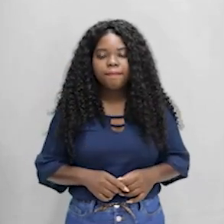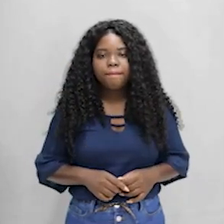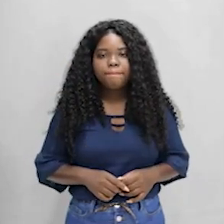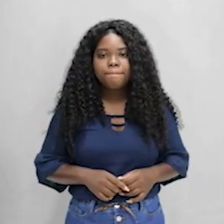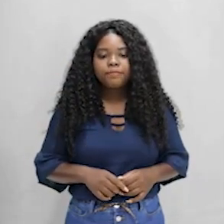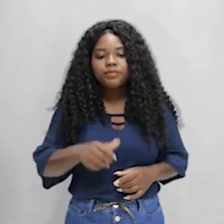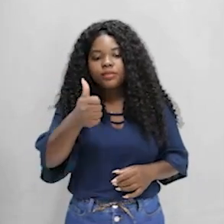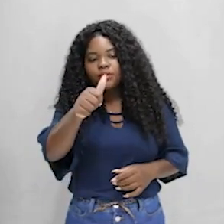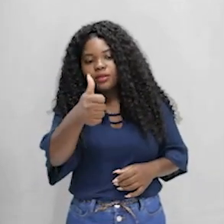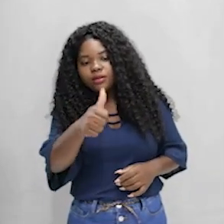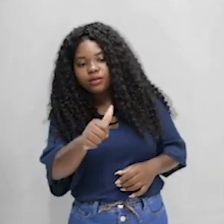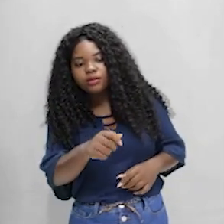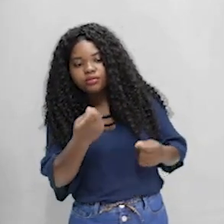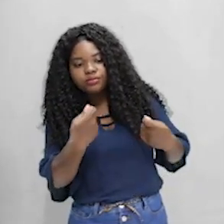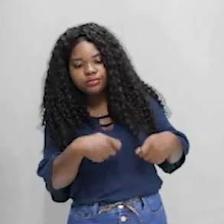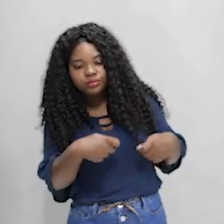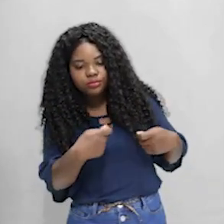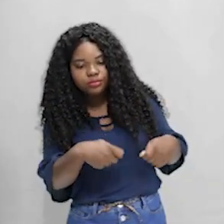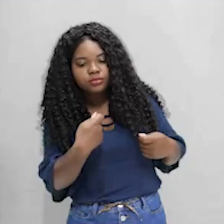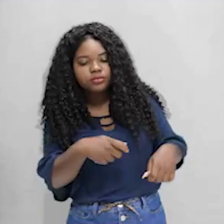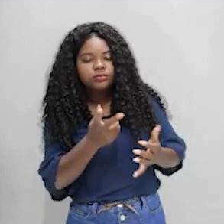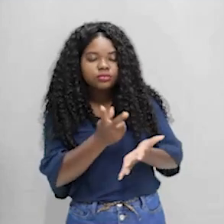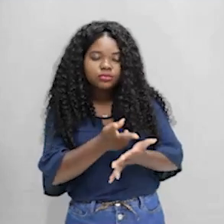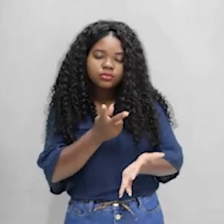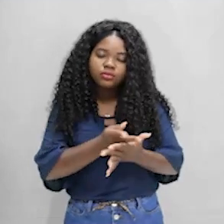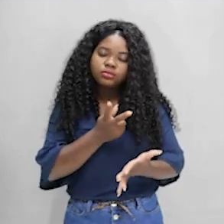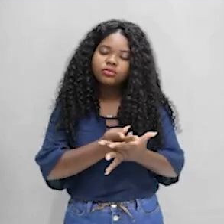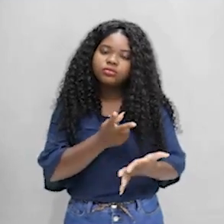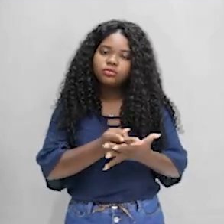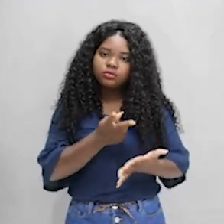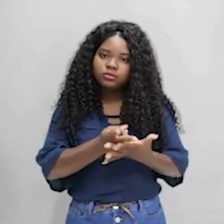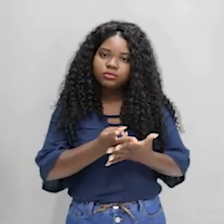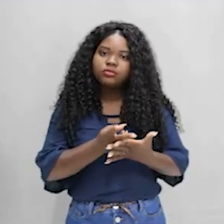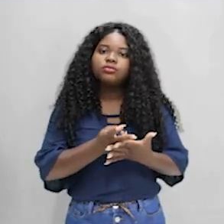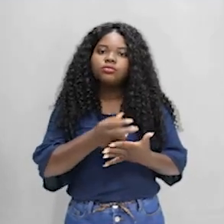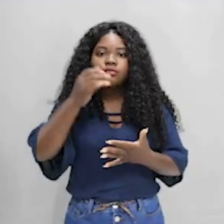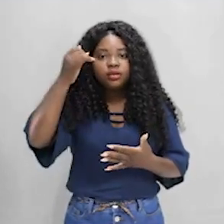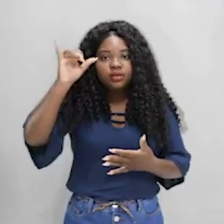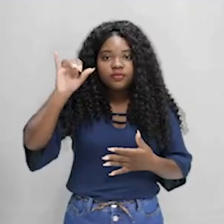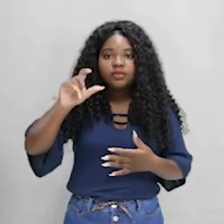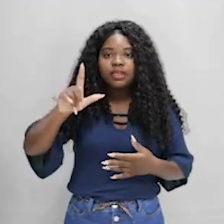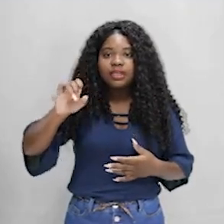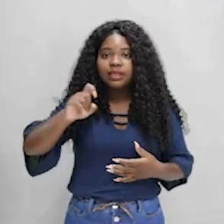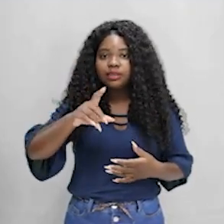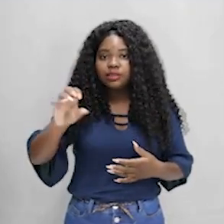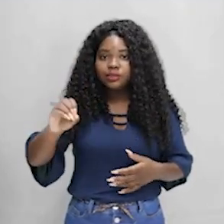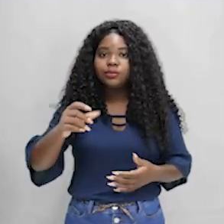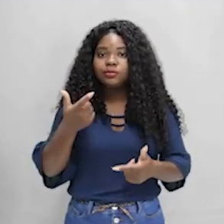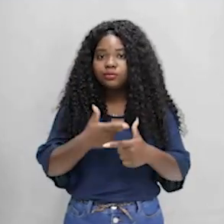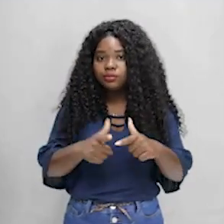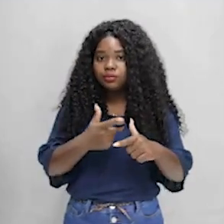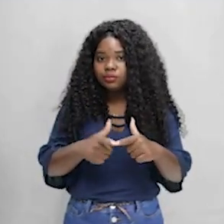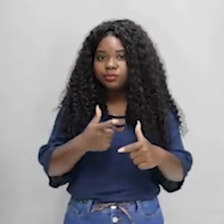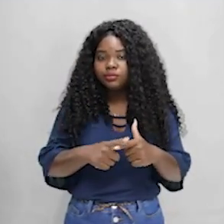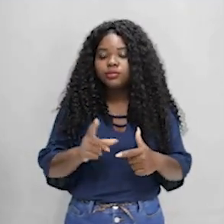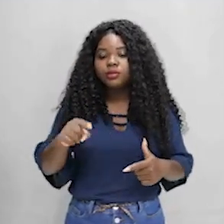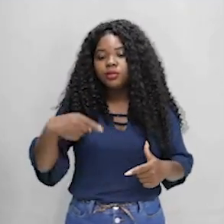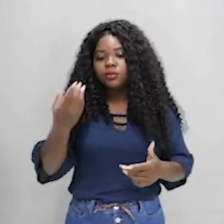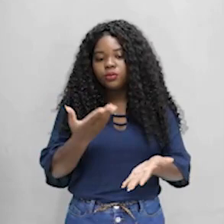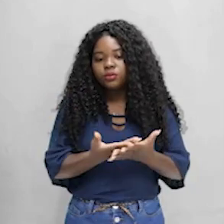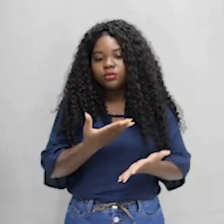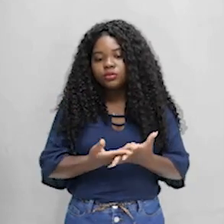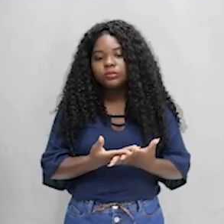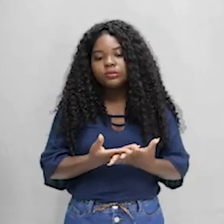Então, avaliar é necessário o tempo todo para evitar lesões. Na próxima aula nós iremos falar do excesso